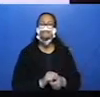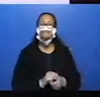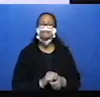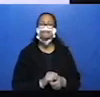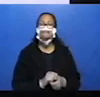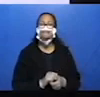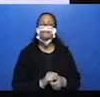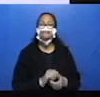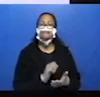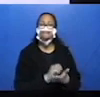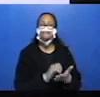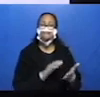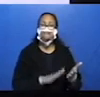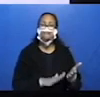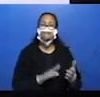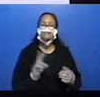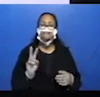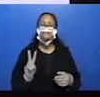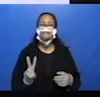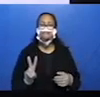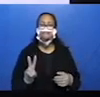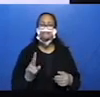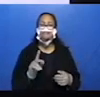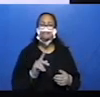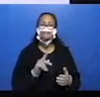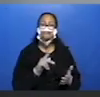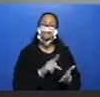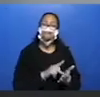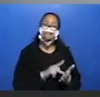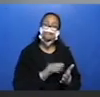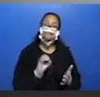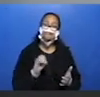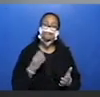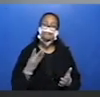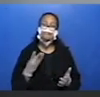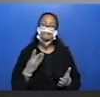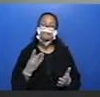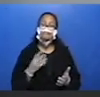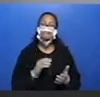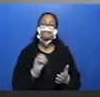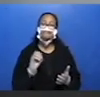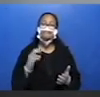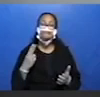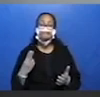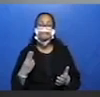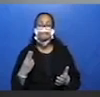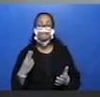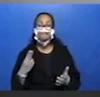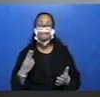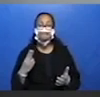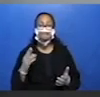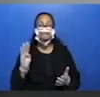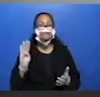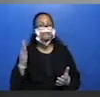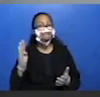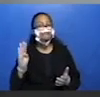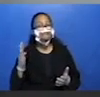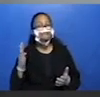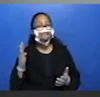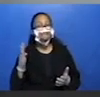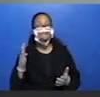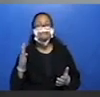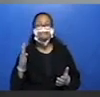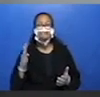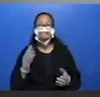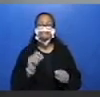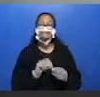sozinhos. Essa atividade, verdadeiro ou falso, vocês vão ter que usar a estimativa, cálculo mental, para me dizer